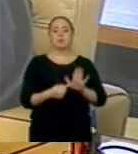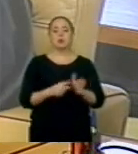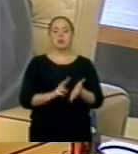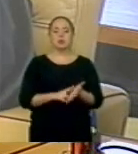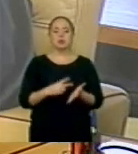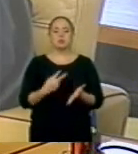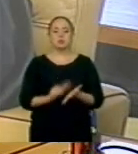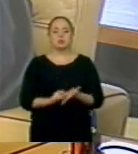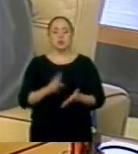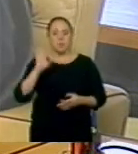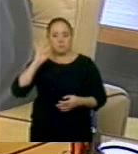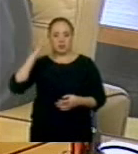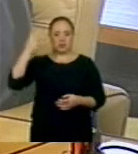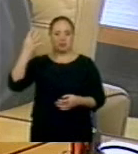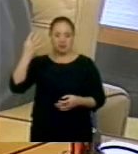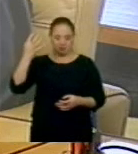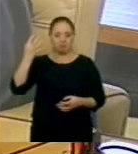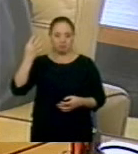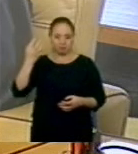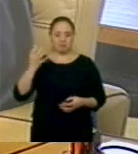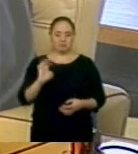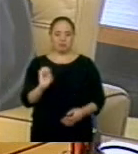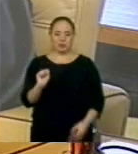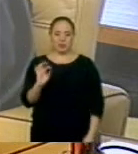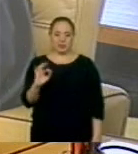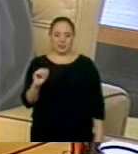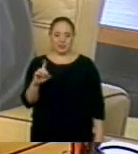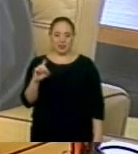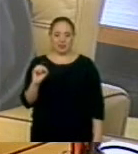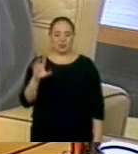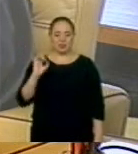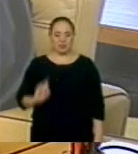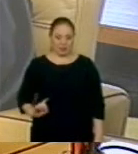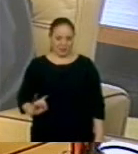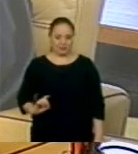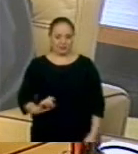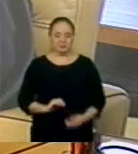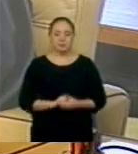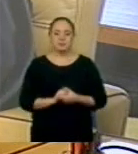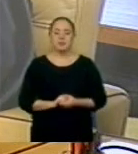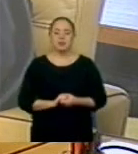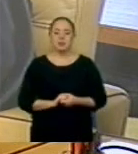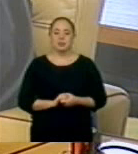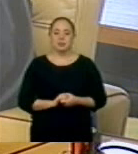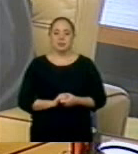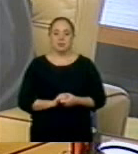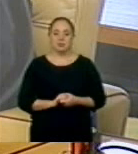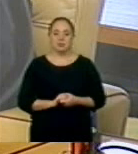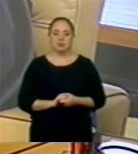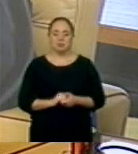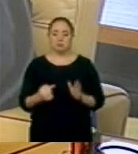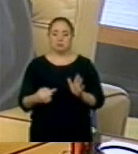uma decisão estruturante do Estado democrático de direito constituído. Princípio constitucional, assim